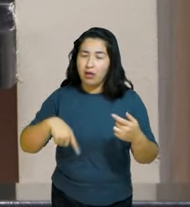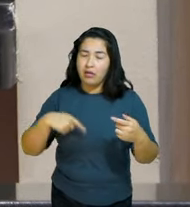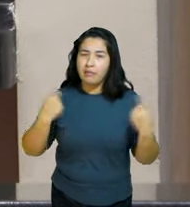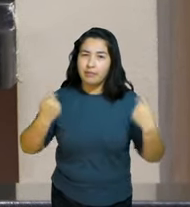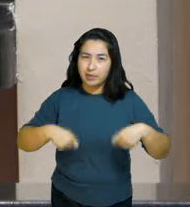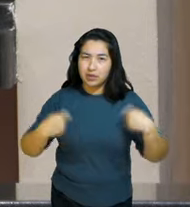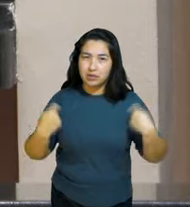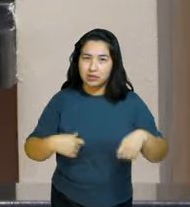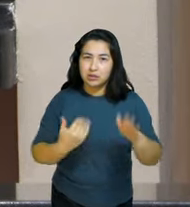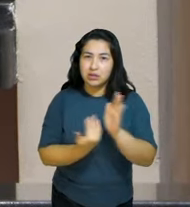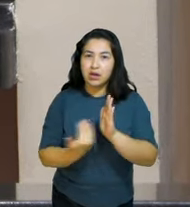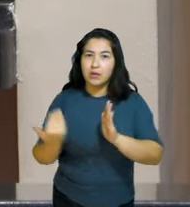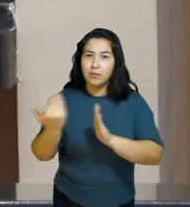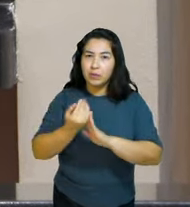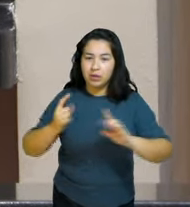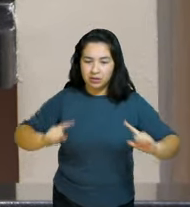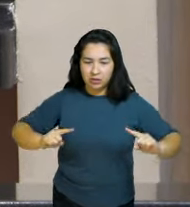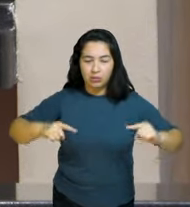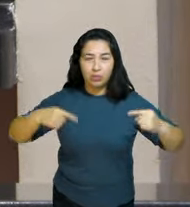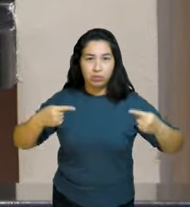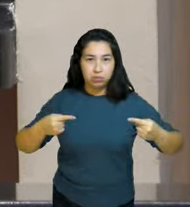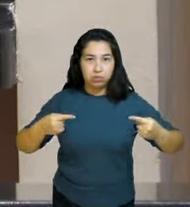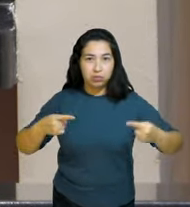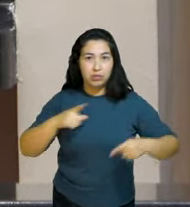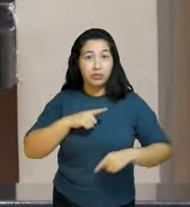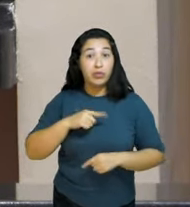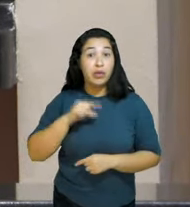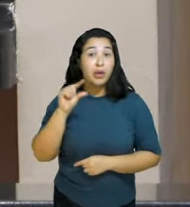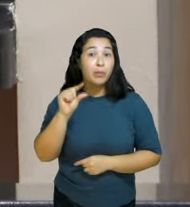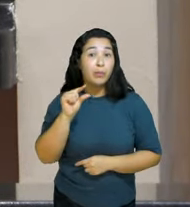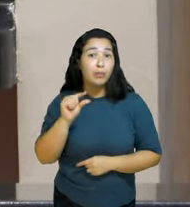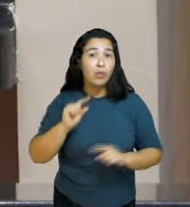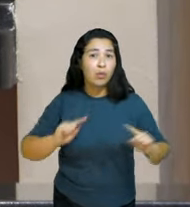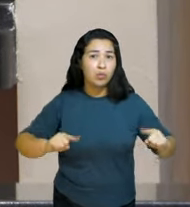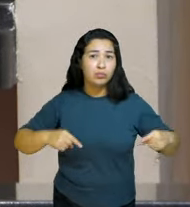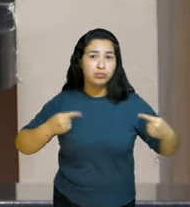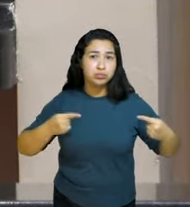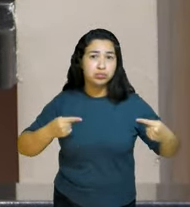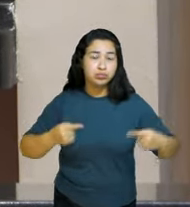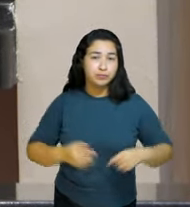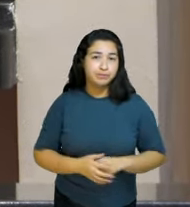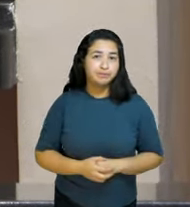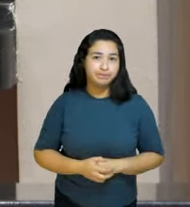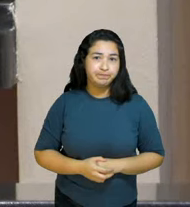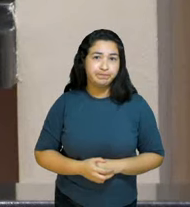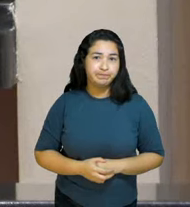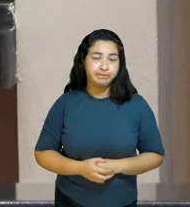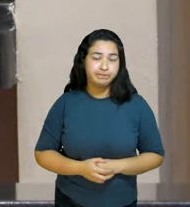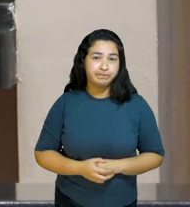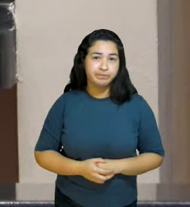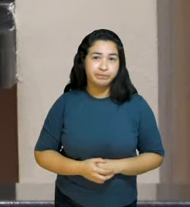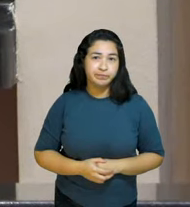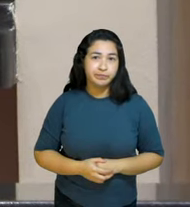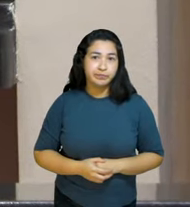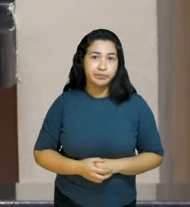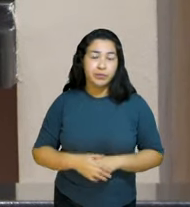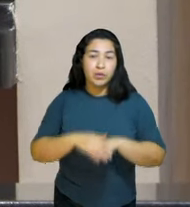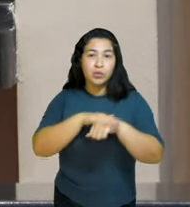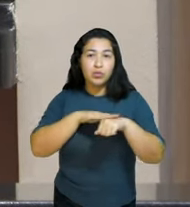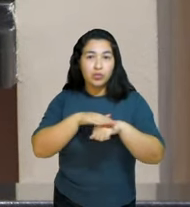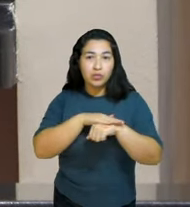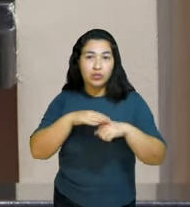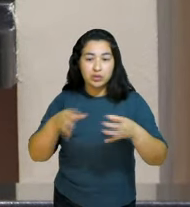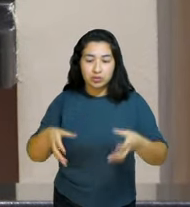está desbalanceado isso aí, e eu peço que a comissão também nos acompanhe nesse serviço, tenho conversado com a nossa